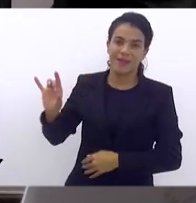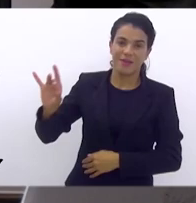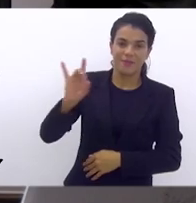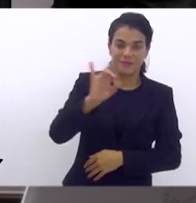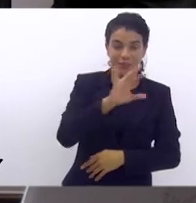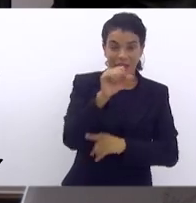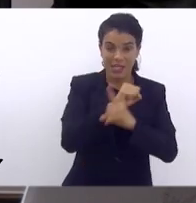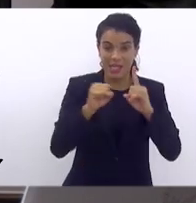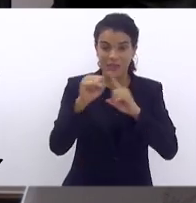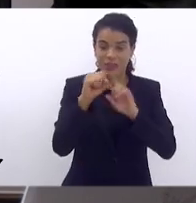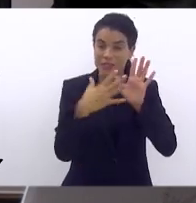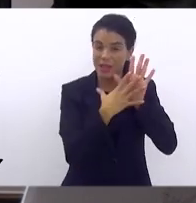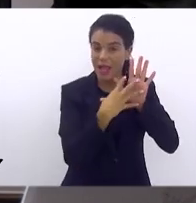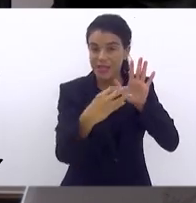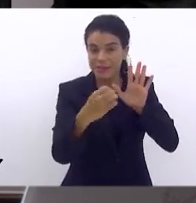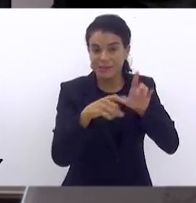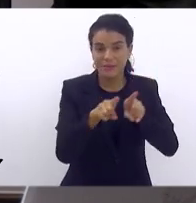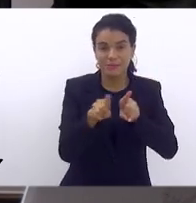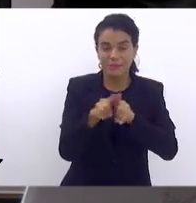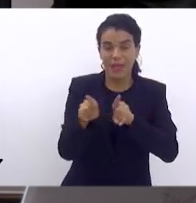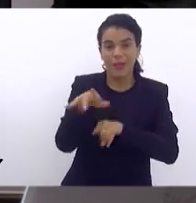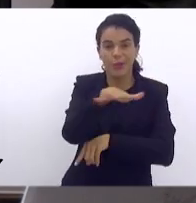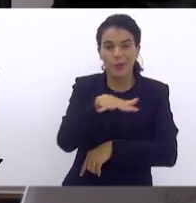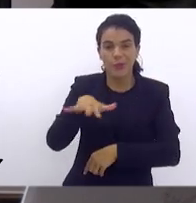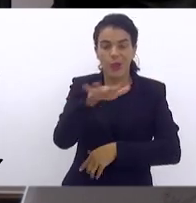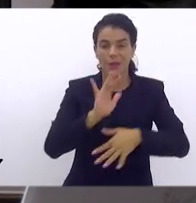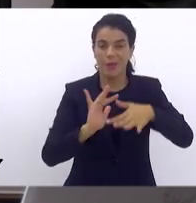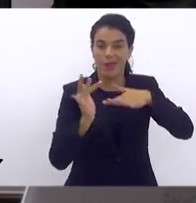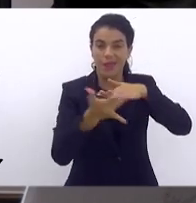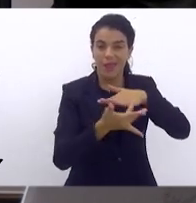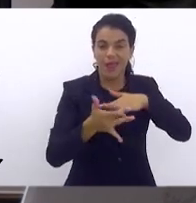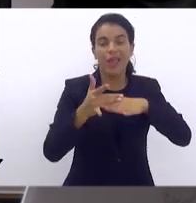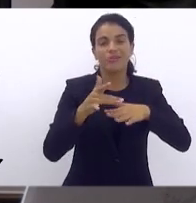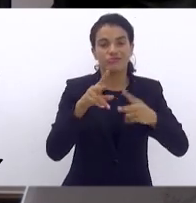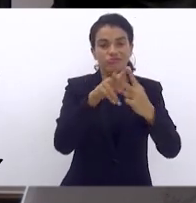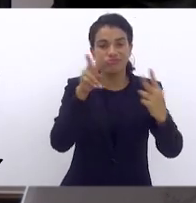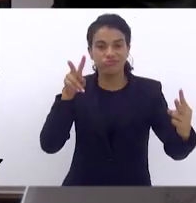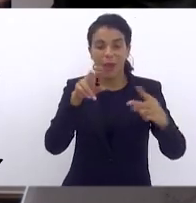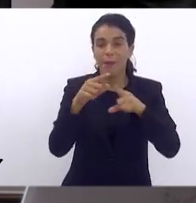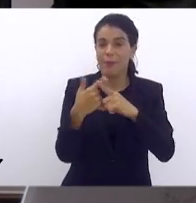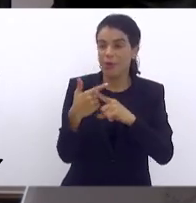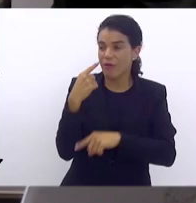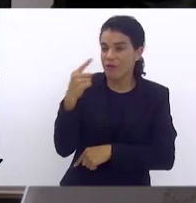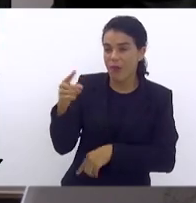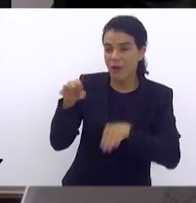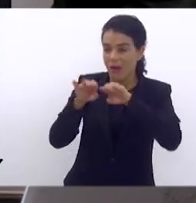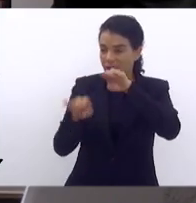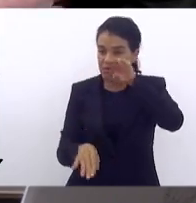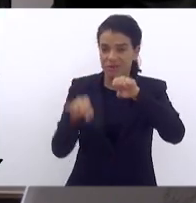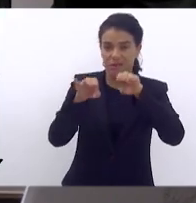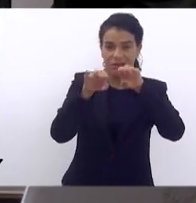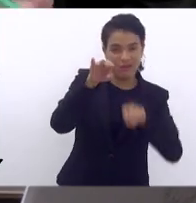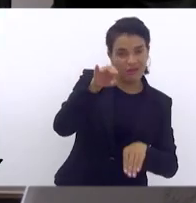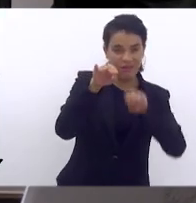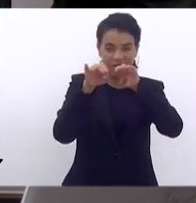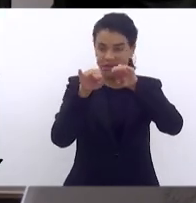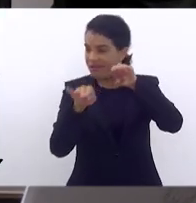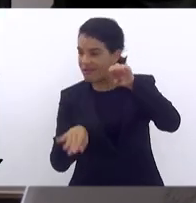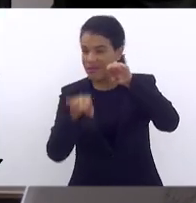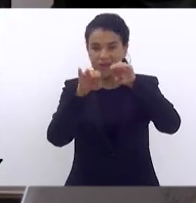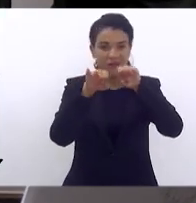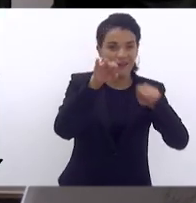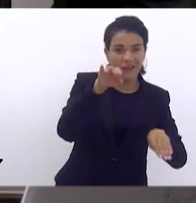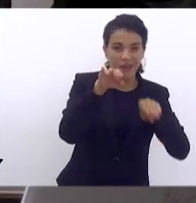obviamente se reflete também no ambiente digital porque todas as desigualdades que a gente vê na nossa realidade né